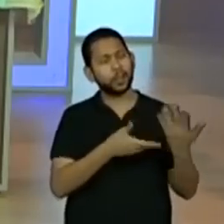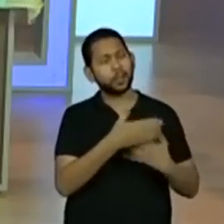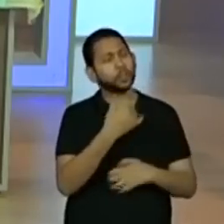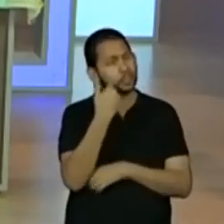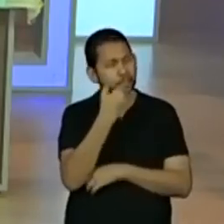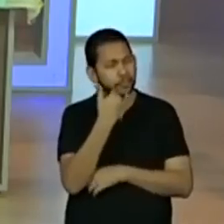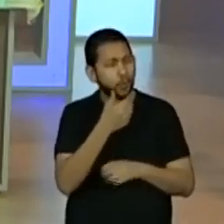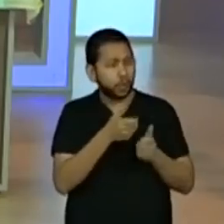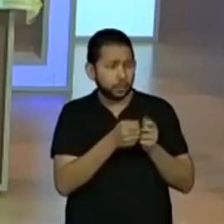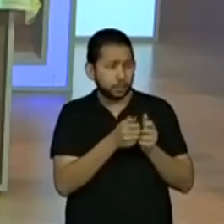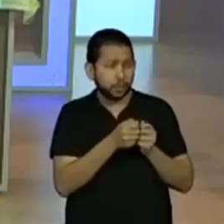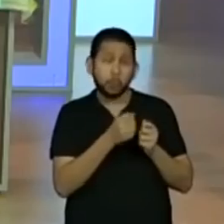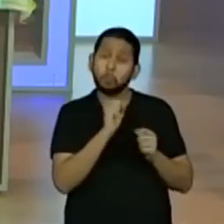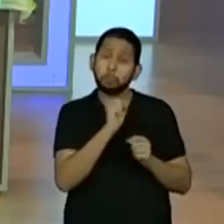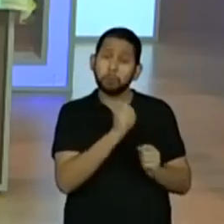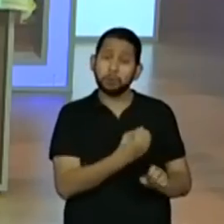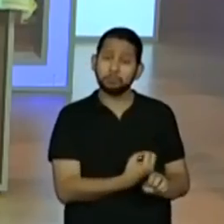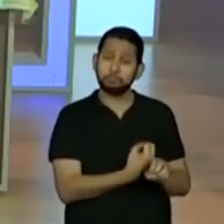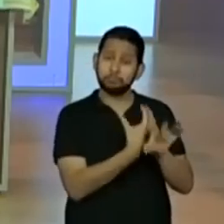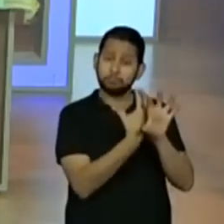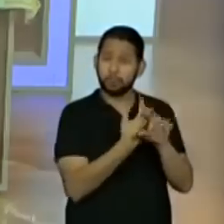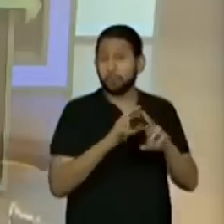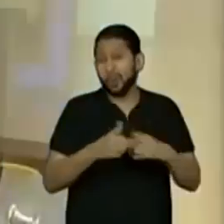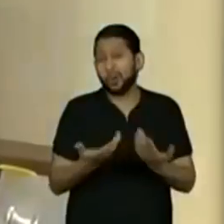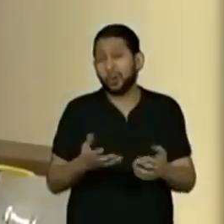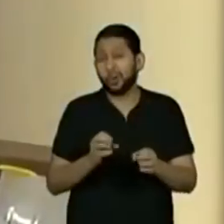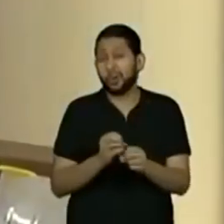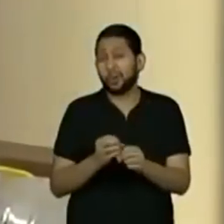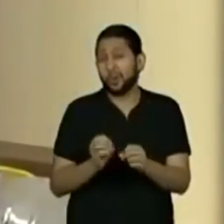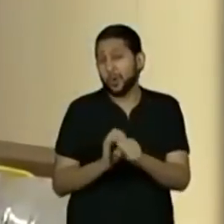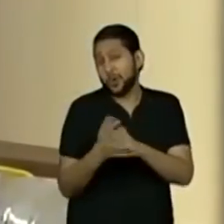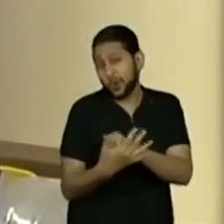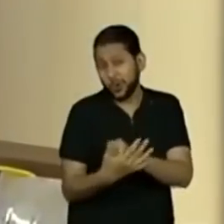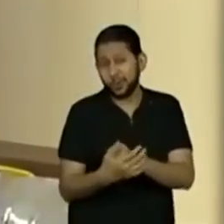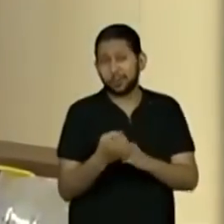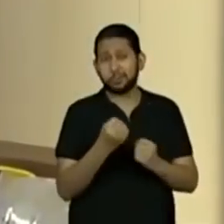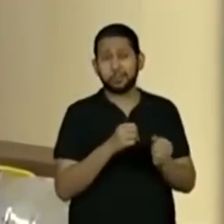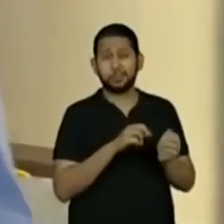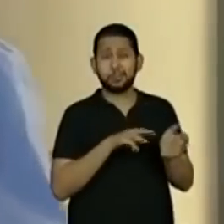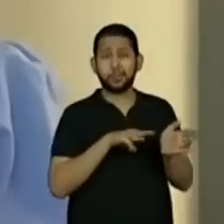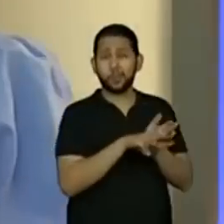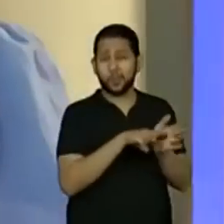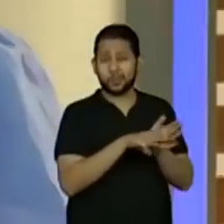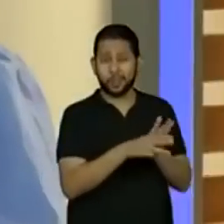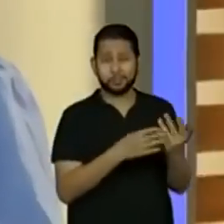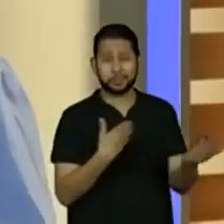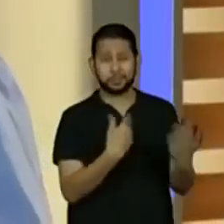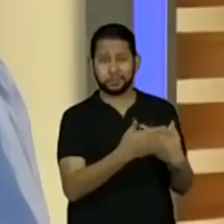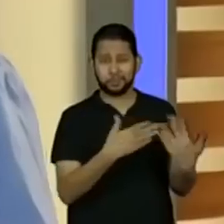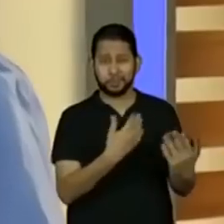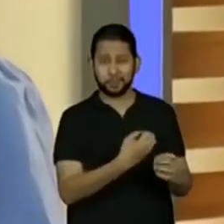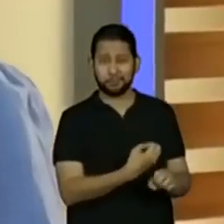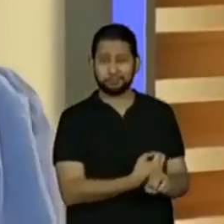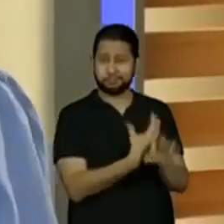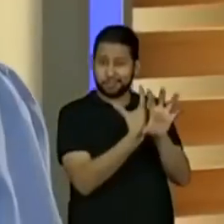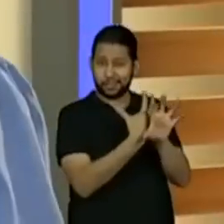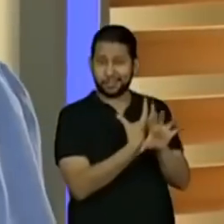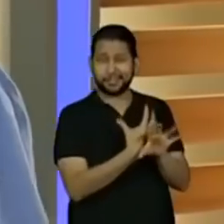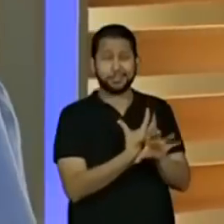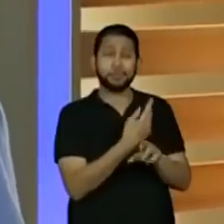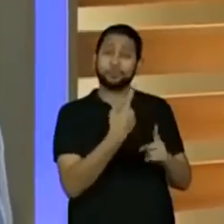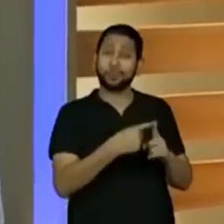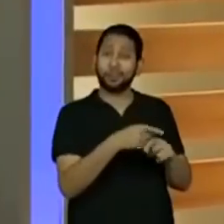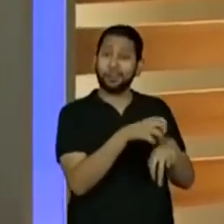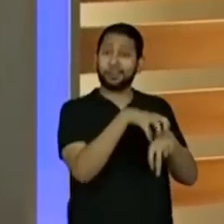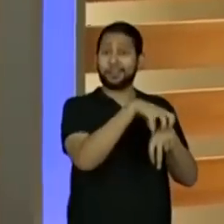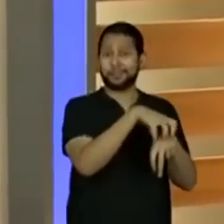por lives, né? WhatsApp, e assim vai, porque príncipe é príncipe.